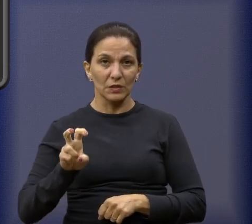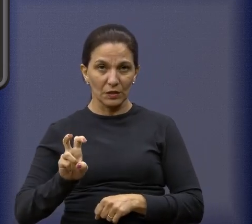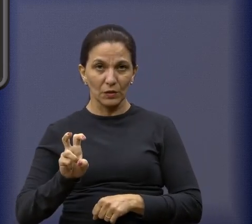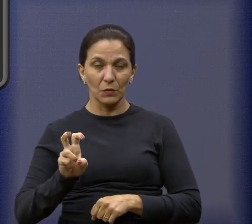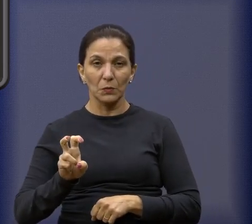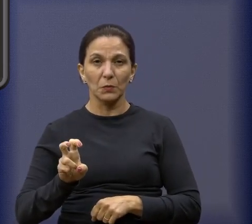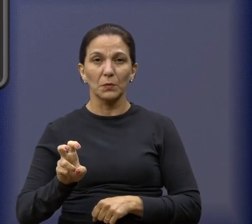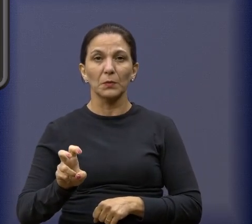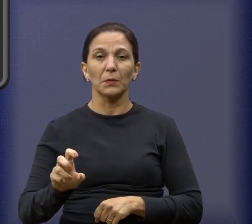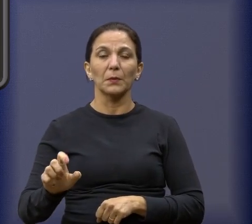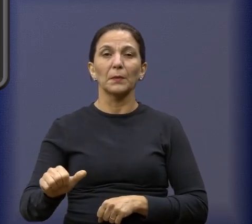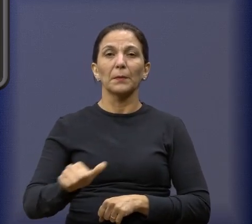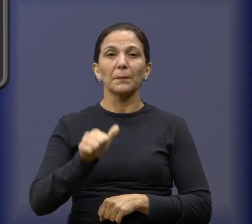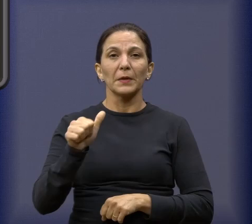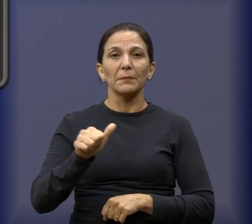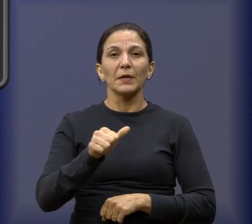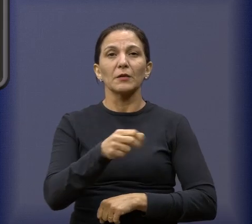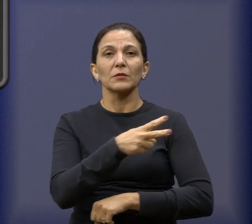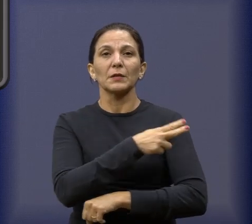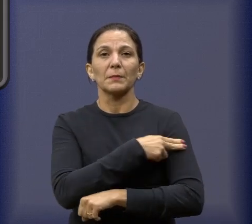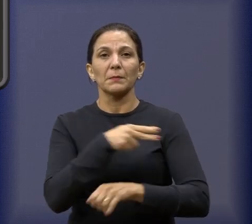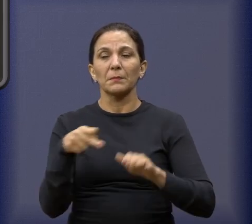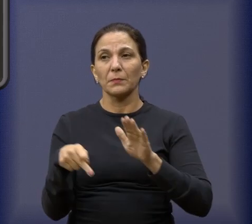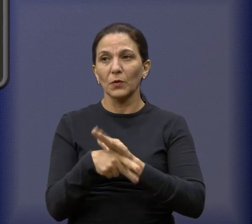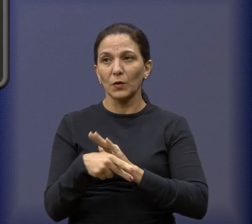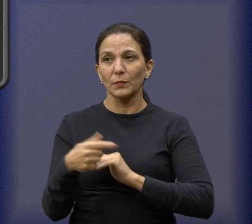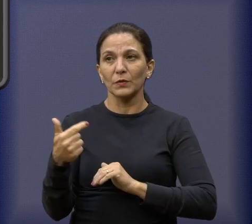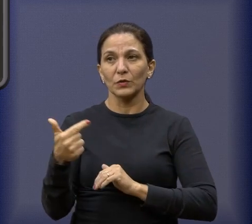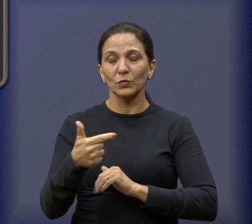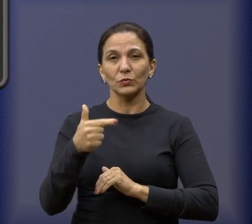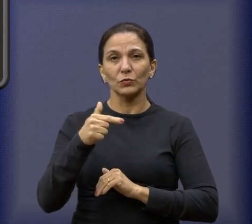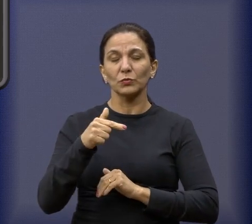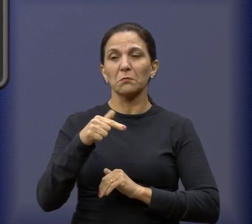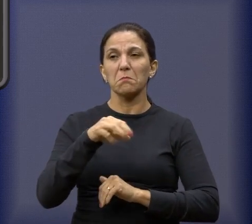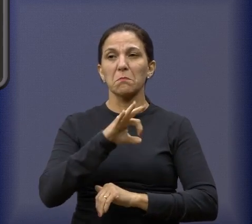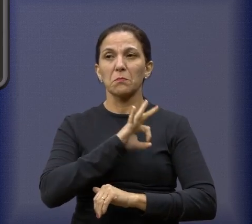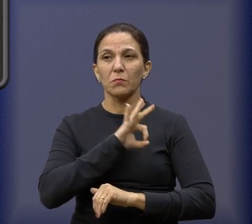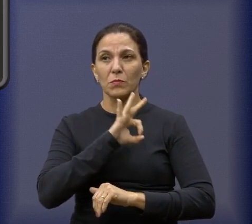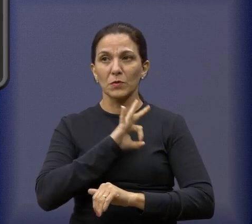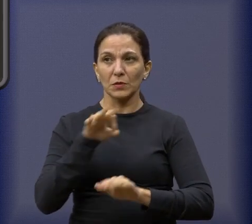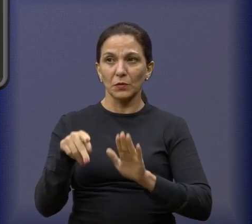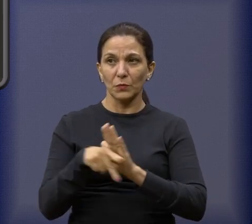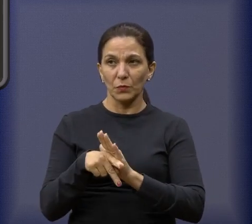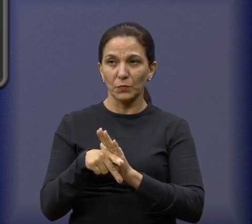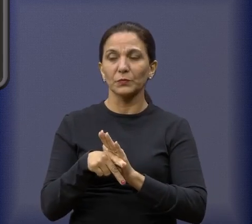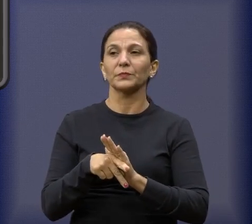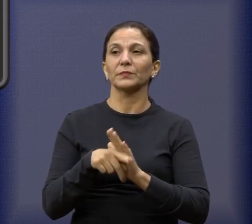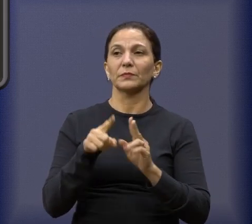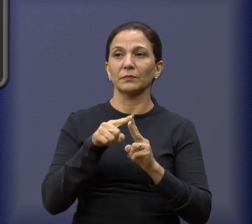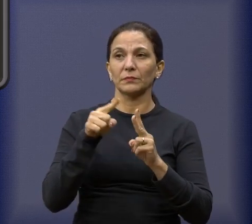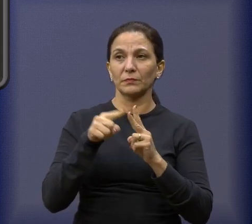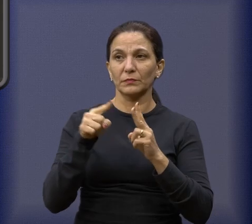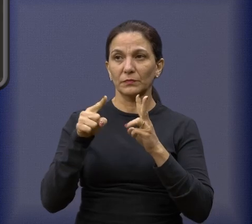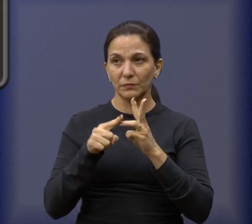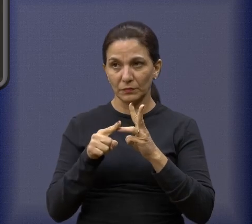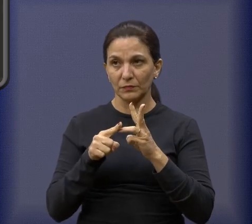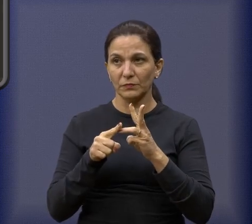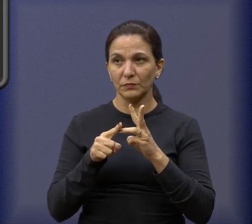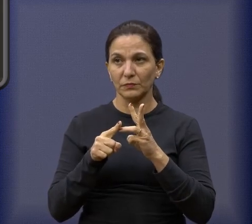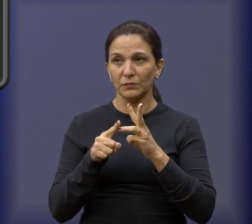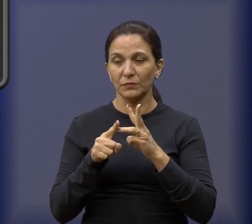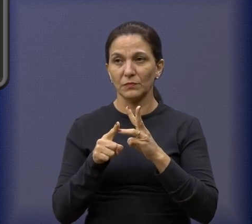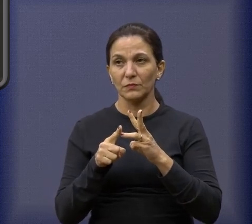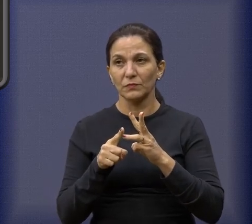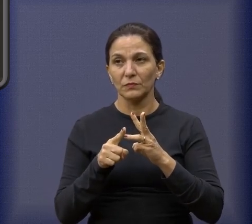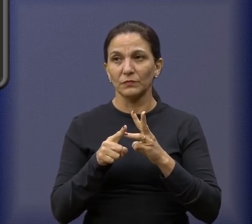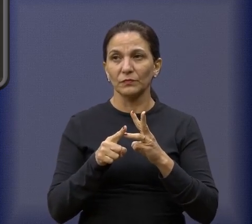são o 1º-tenente Marcelo Ferraz Antônio de Oliveira, 2º Sargento Carlos César dos Santos, Cabo Maurício Marcelino Mamed, estou terminando,